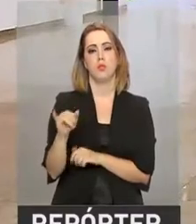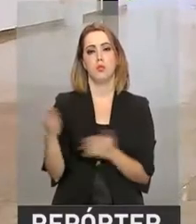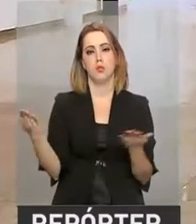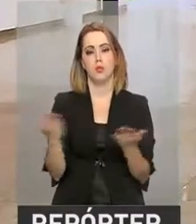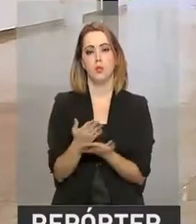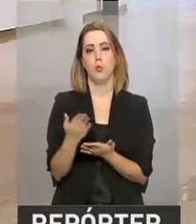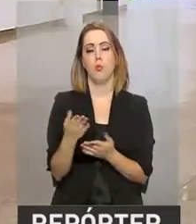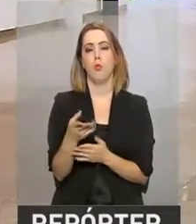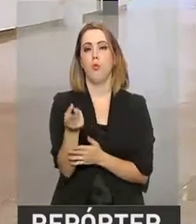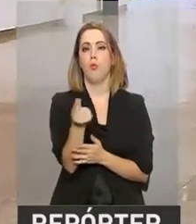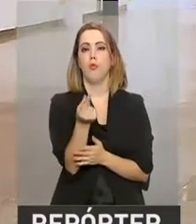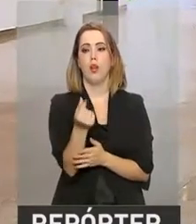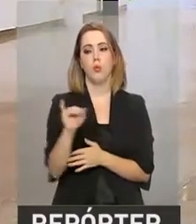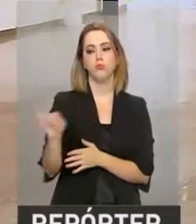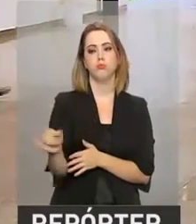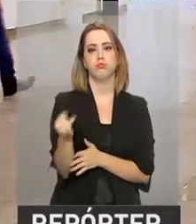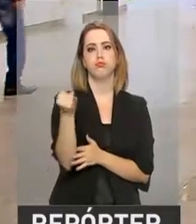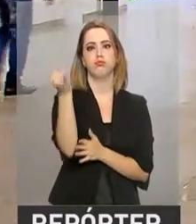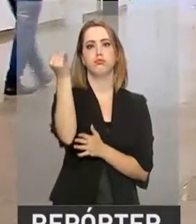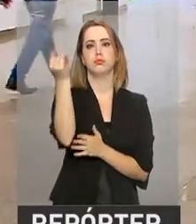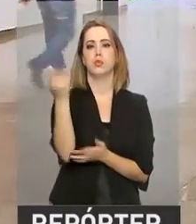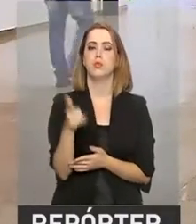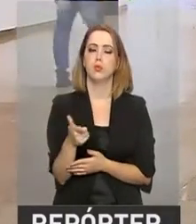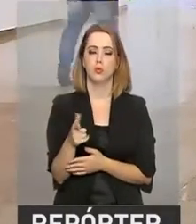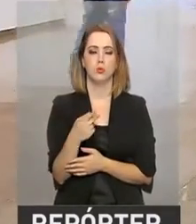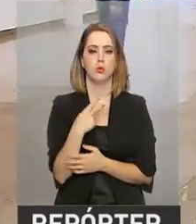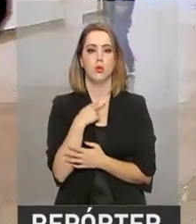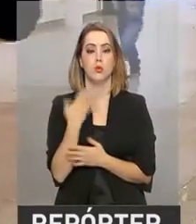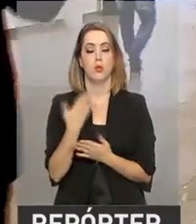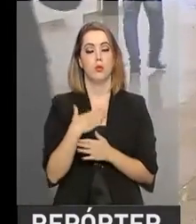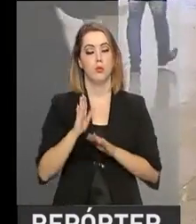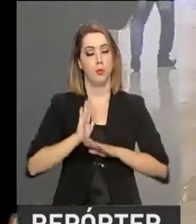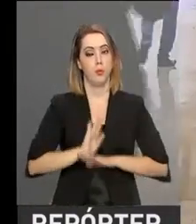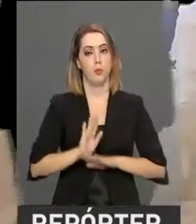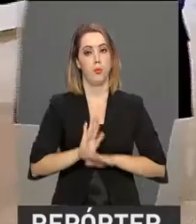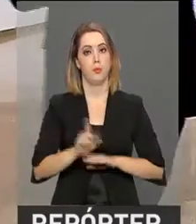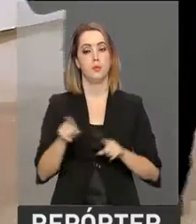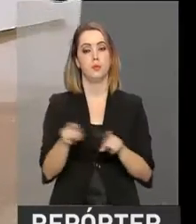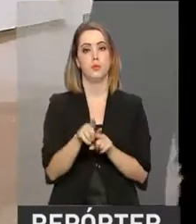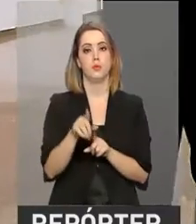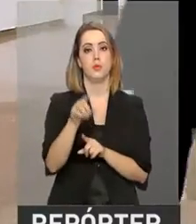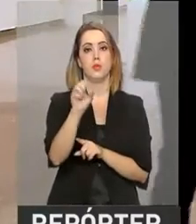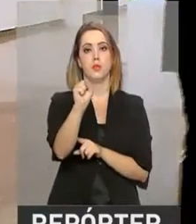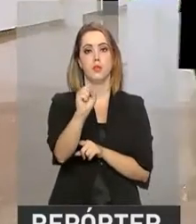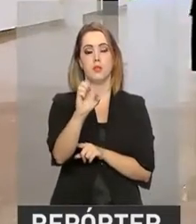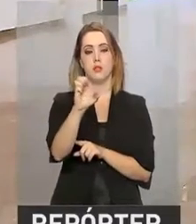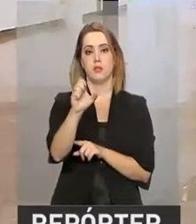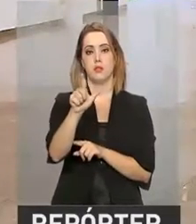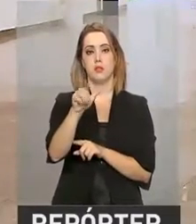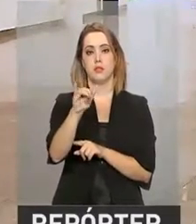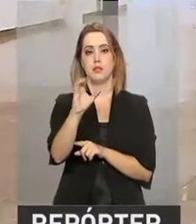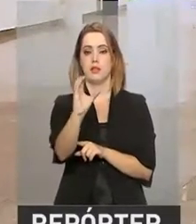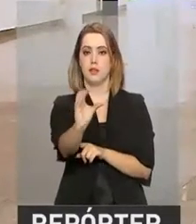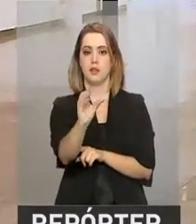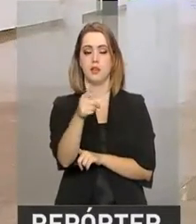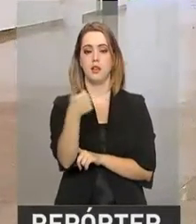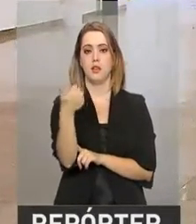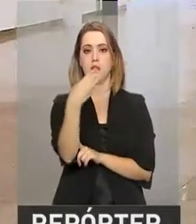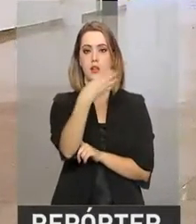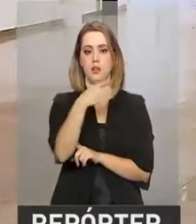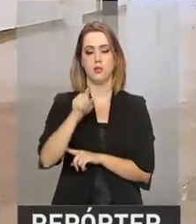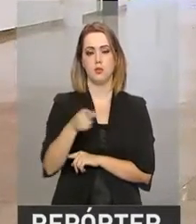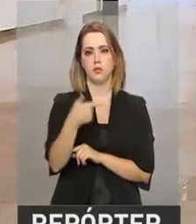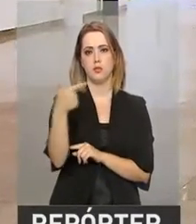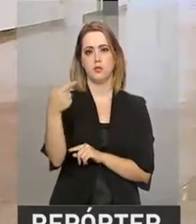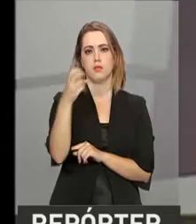básica de juros usada como mecanismo para frear a inflação a selic está hoje em 14,25